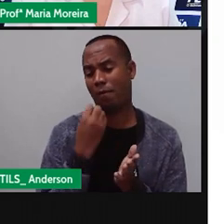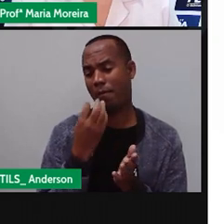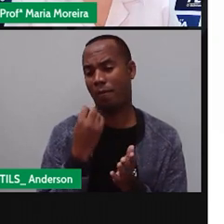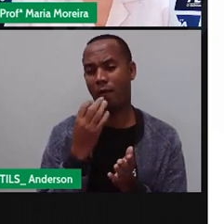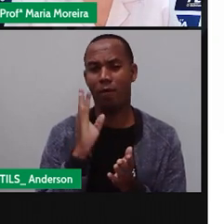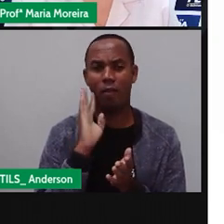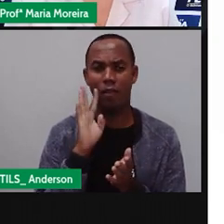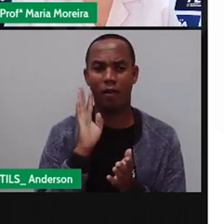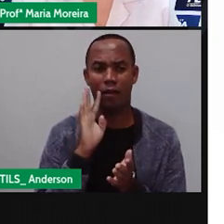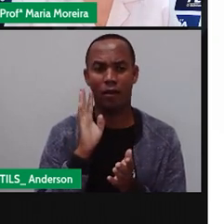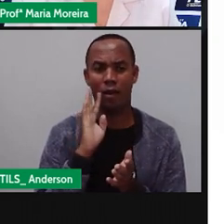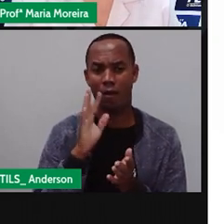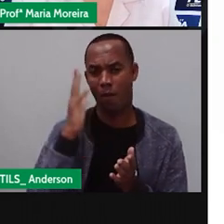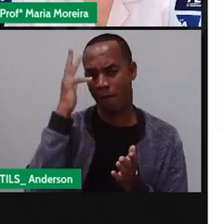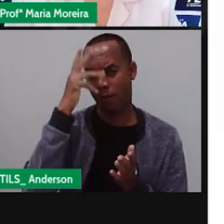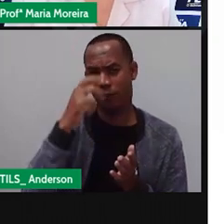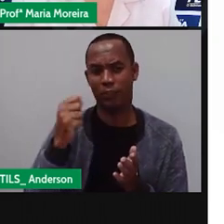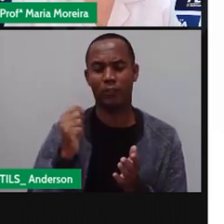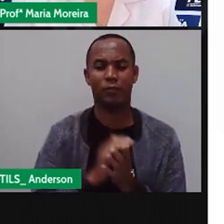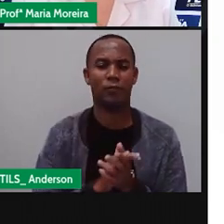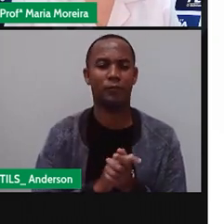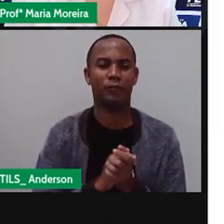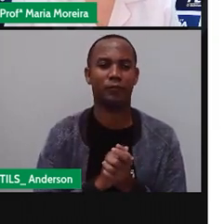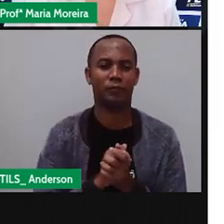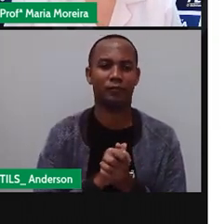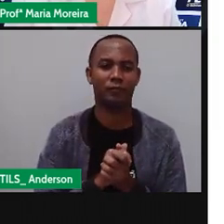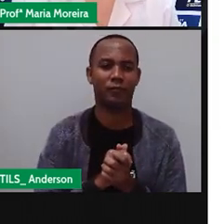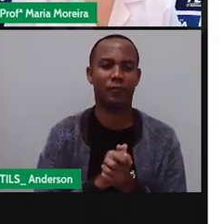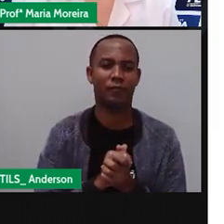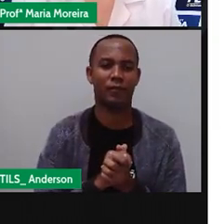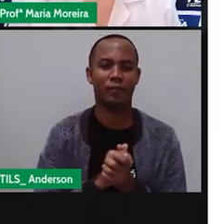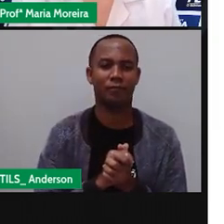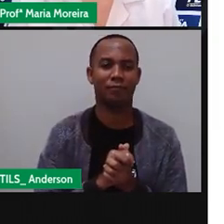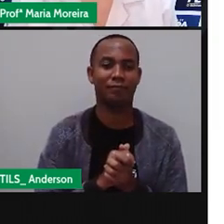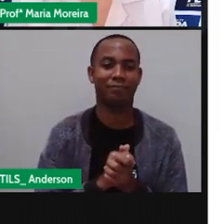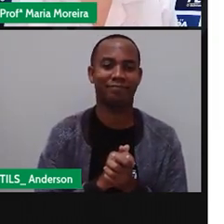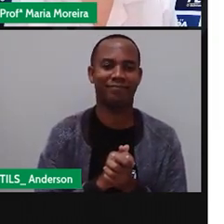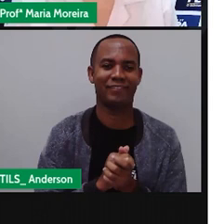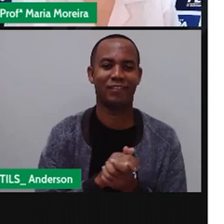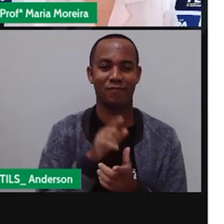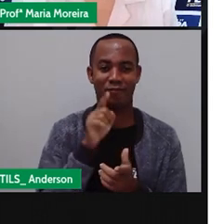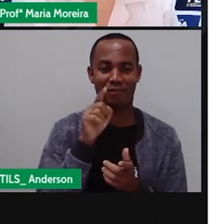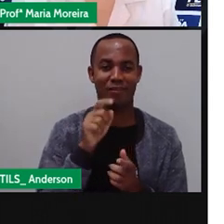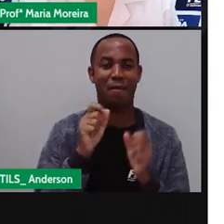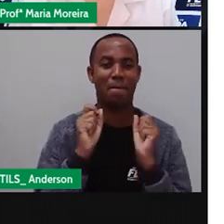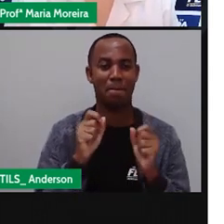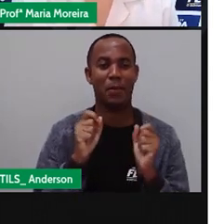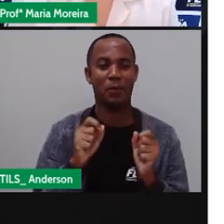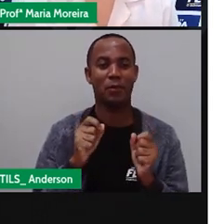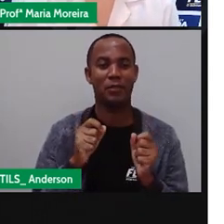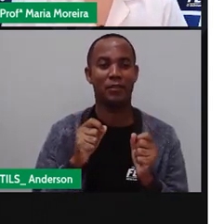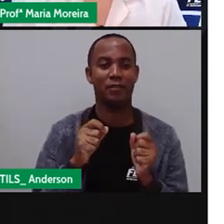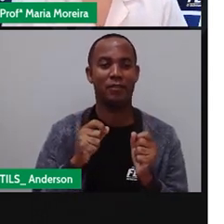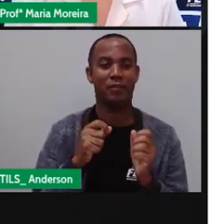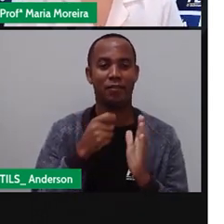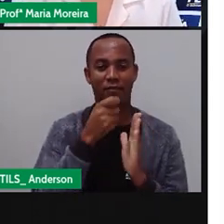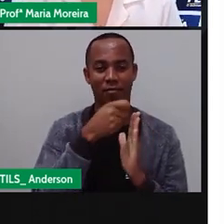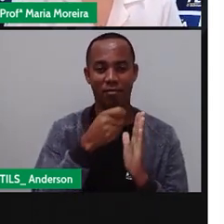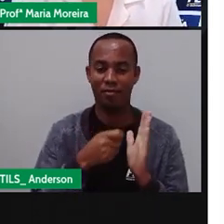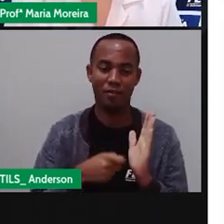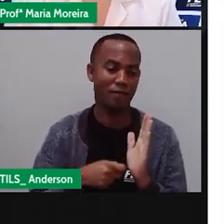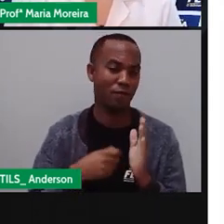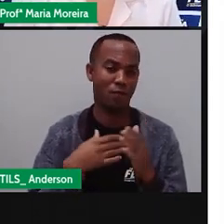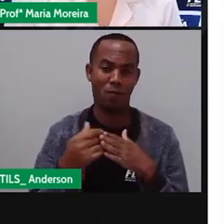ficou muito mais bonito com o desenho que ele escolheu do que com o que eu tinha escolhido. E você pode escrever aí o livro que você